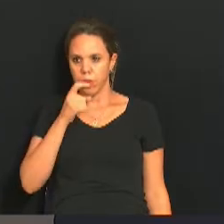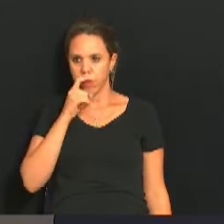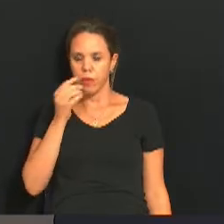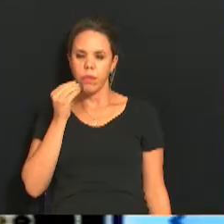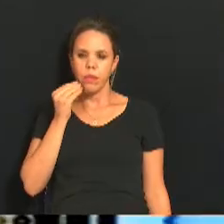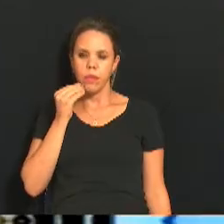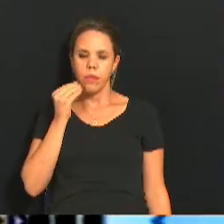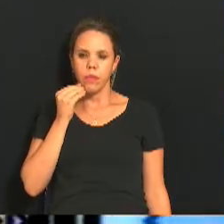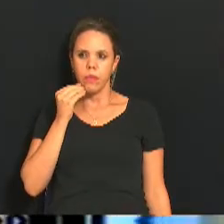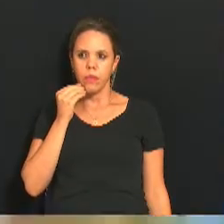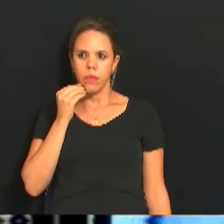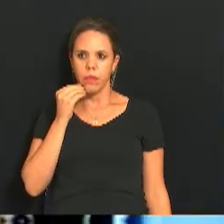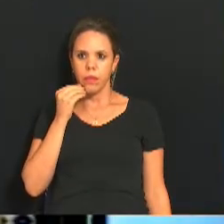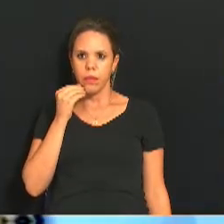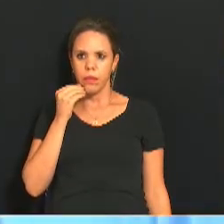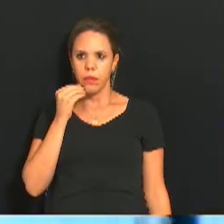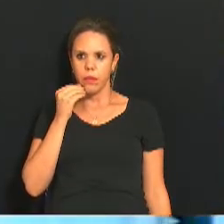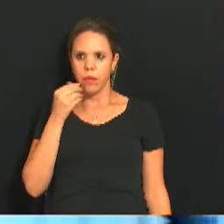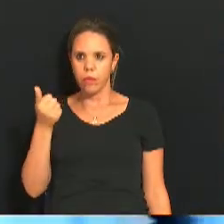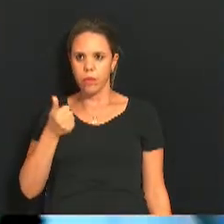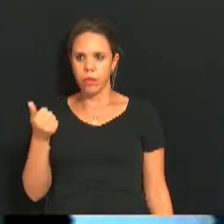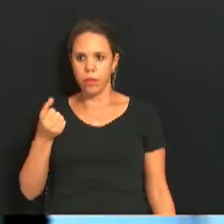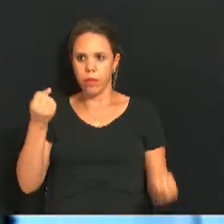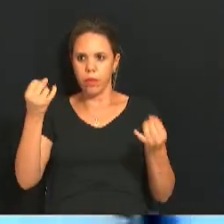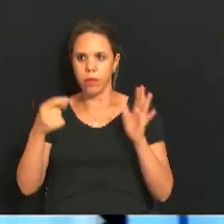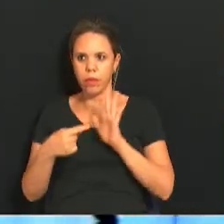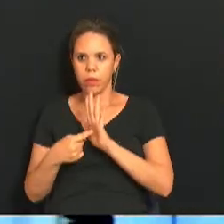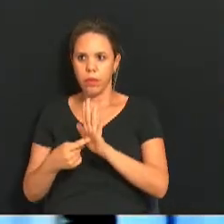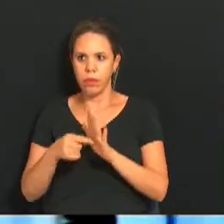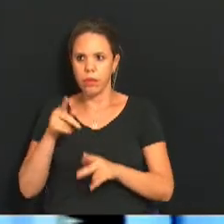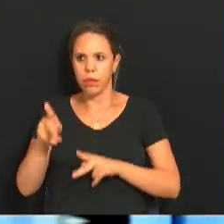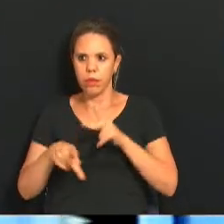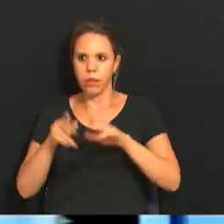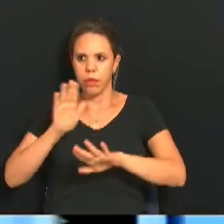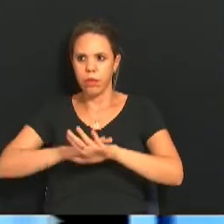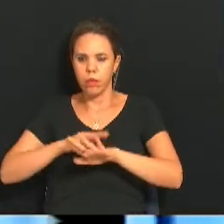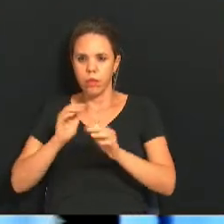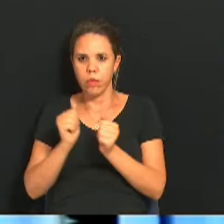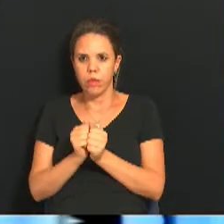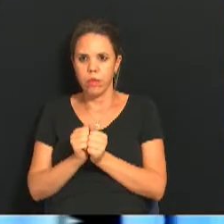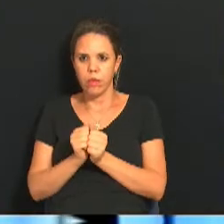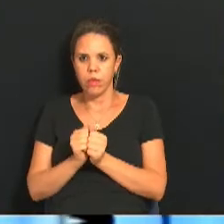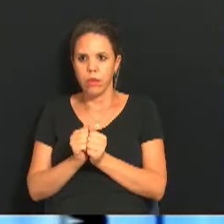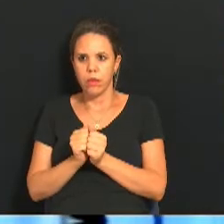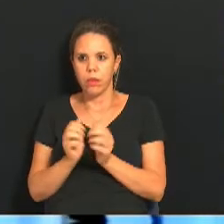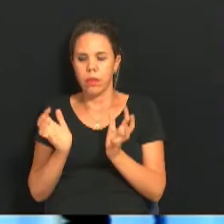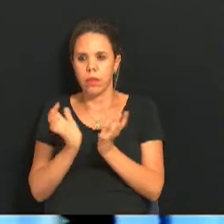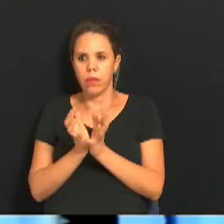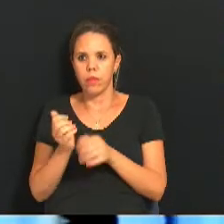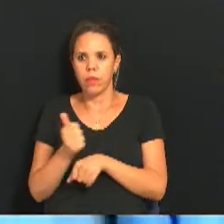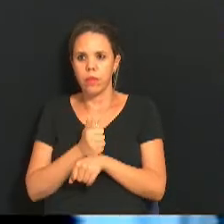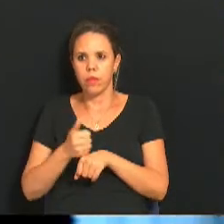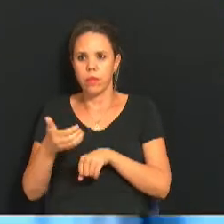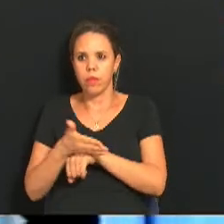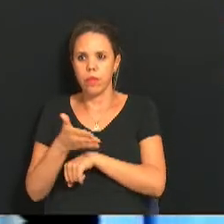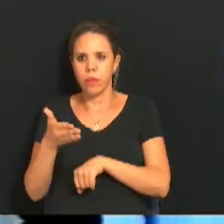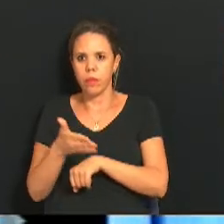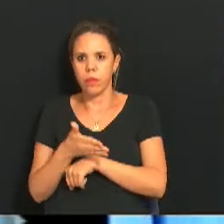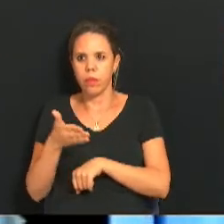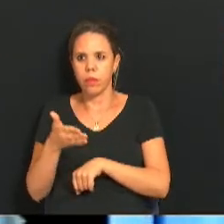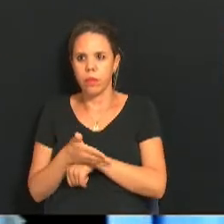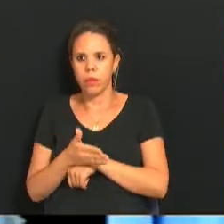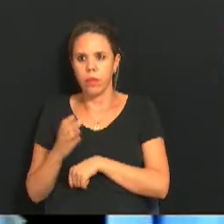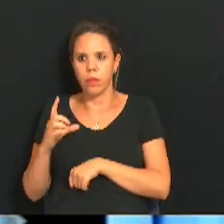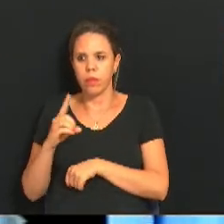oportunidade eu vou primeiro apresentação estão aqui comigo que é todo uma equipe que faz parte da